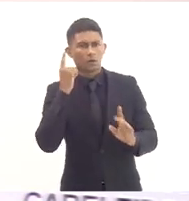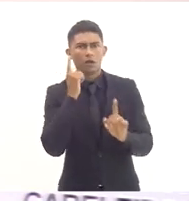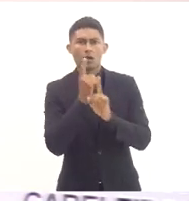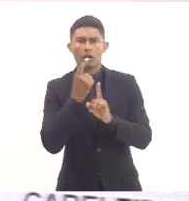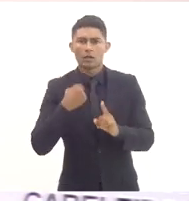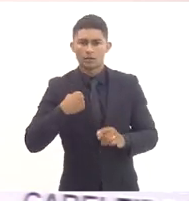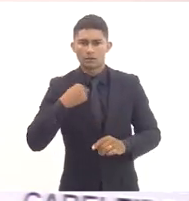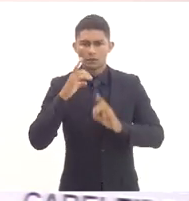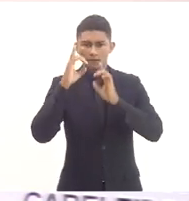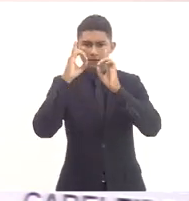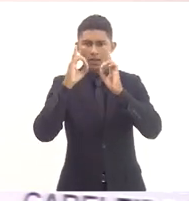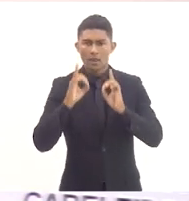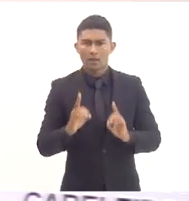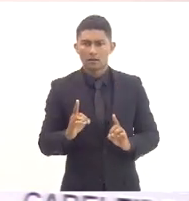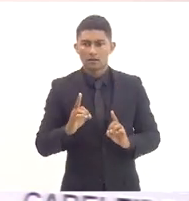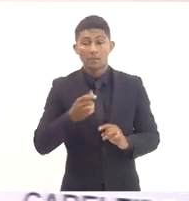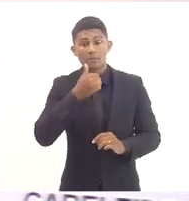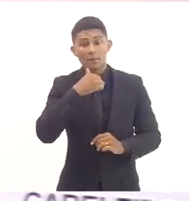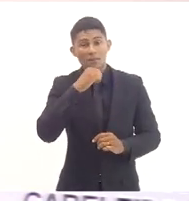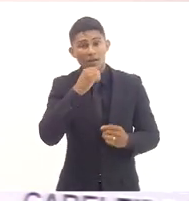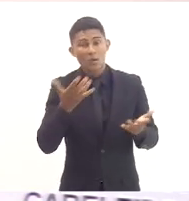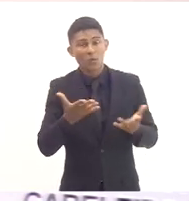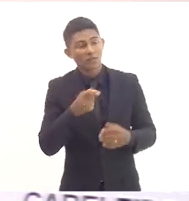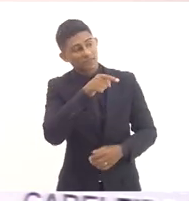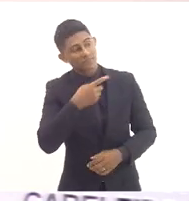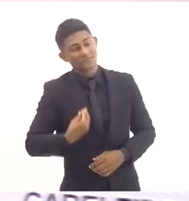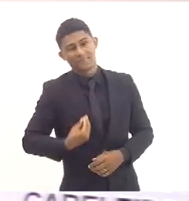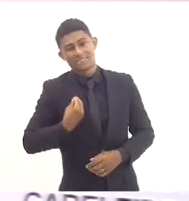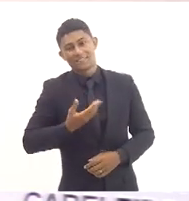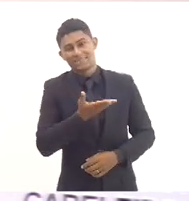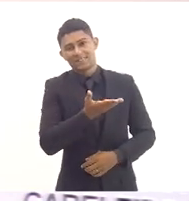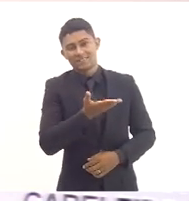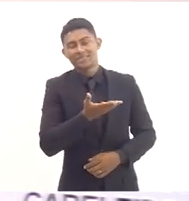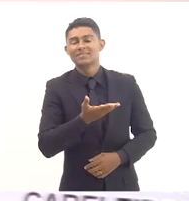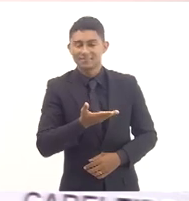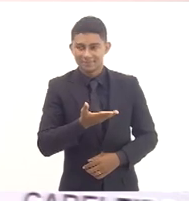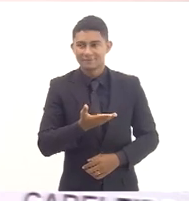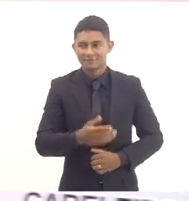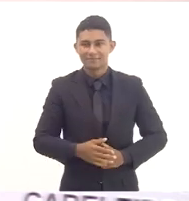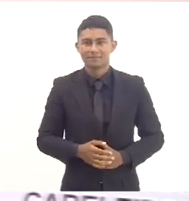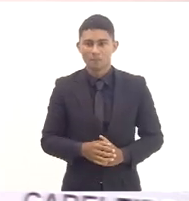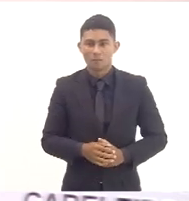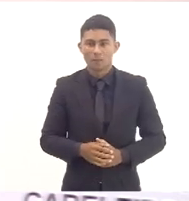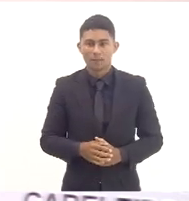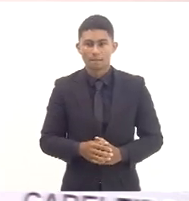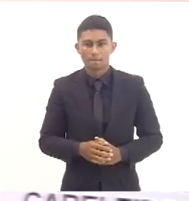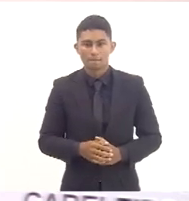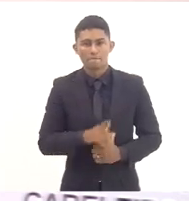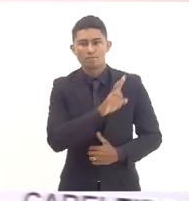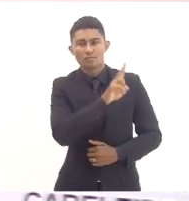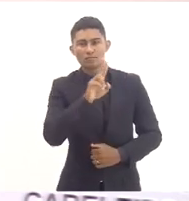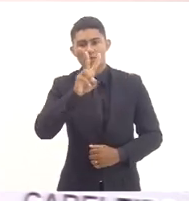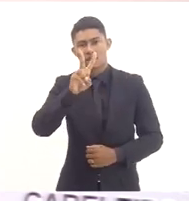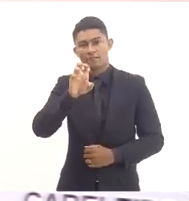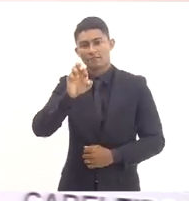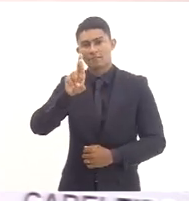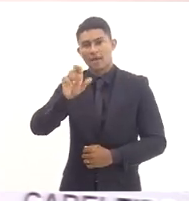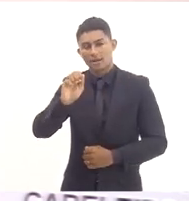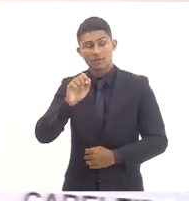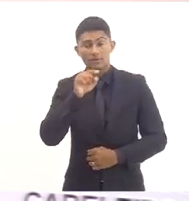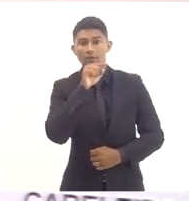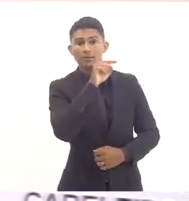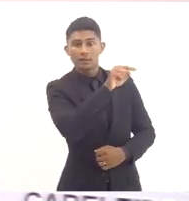mãe que tá aqui hoje a Vera e ela ela viveu essa